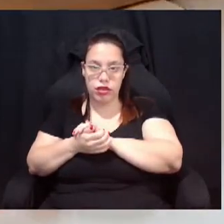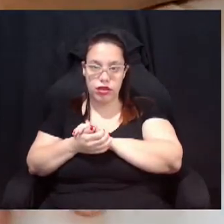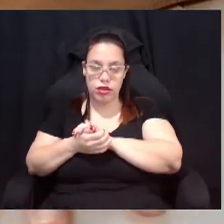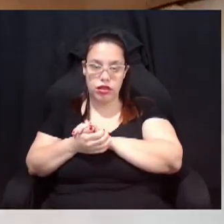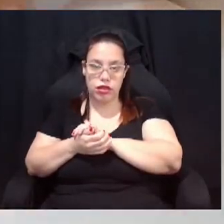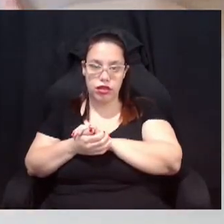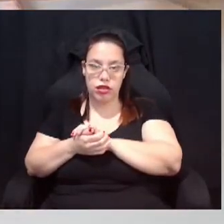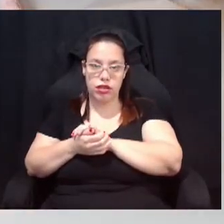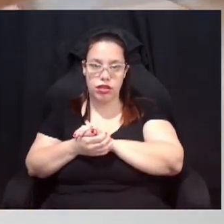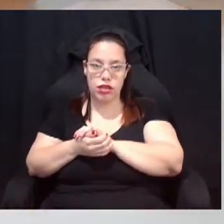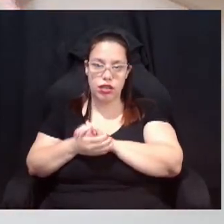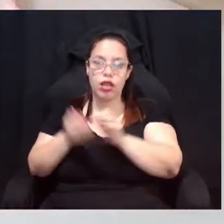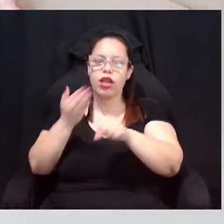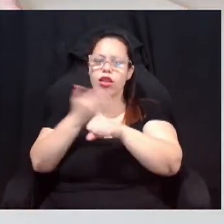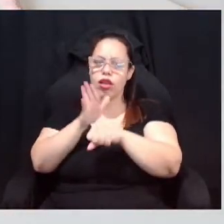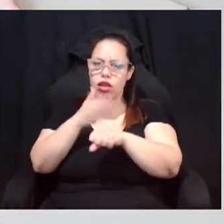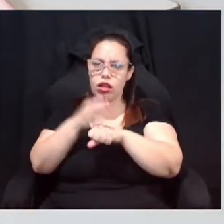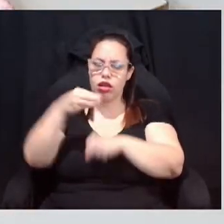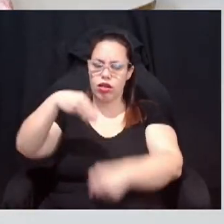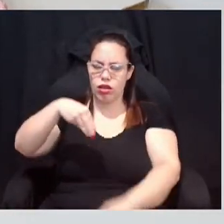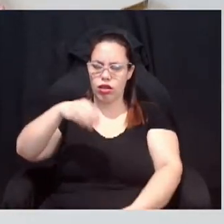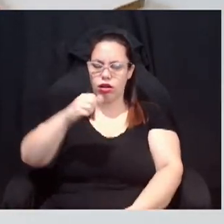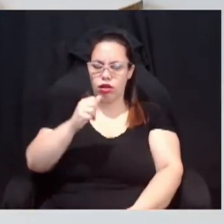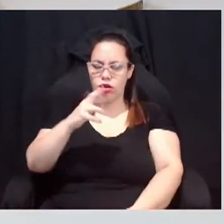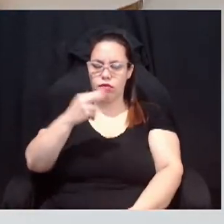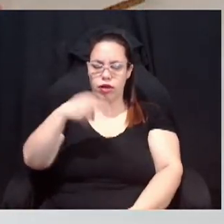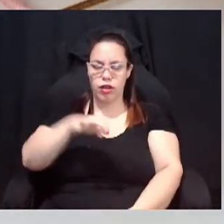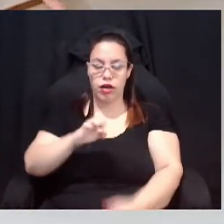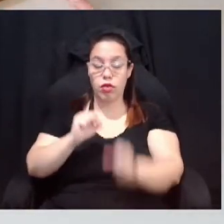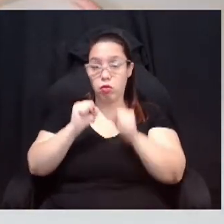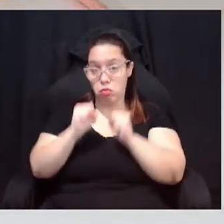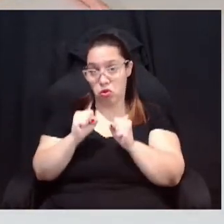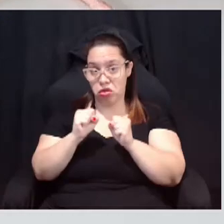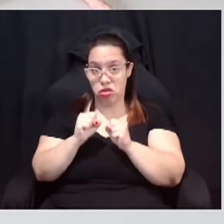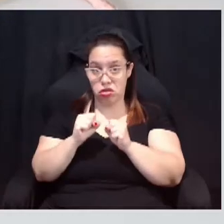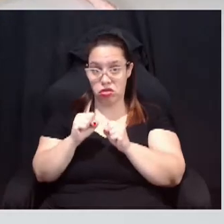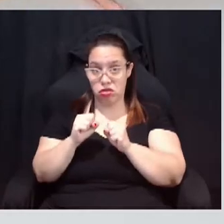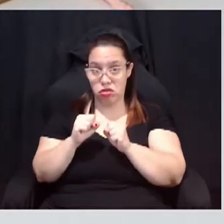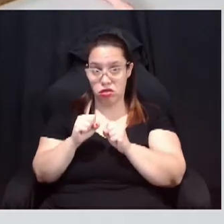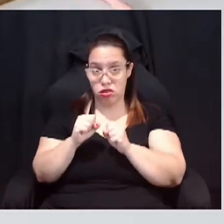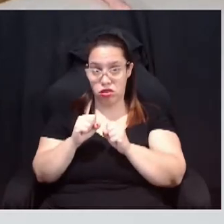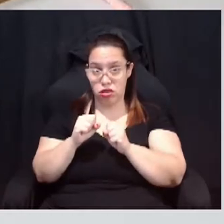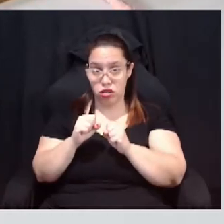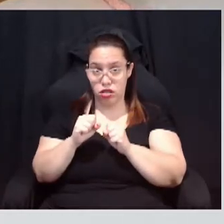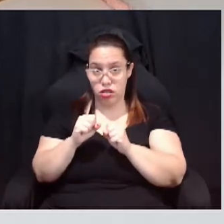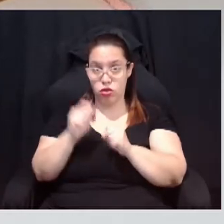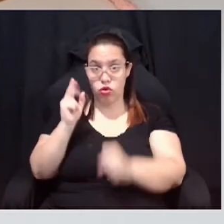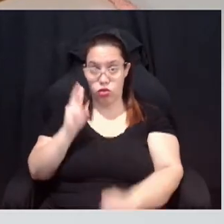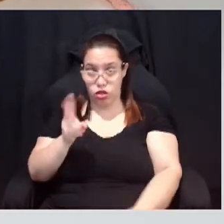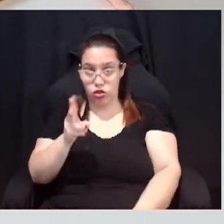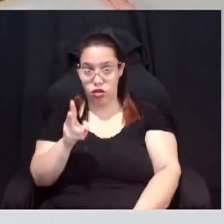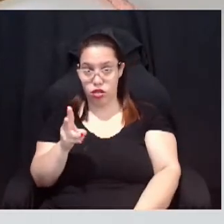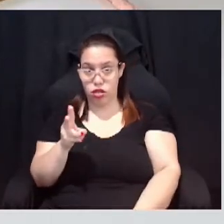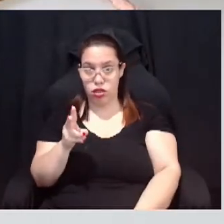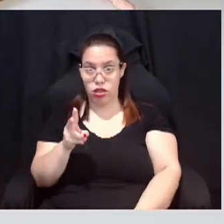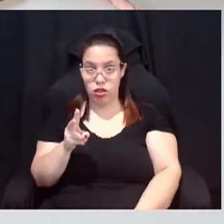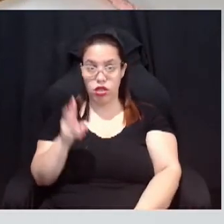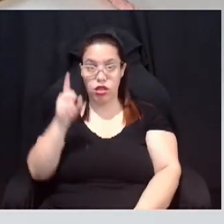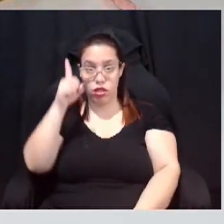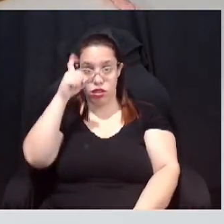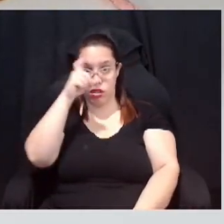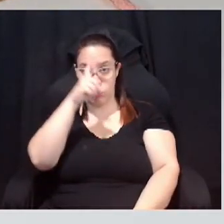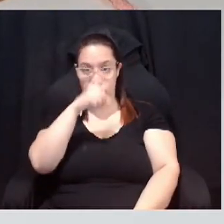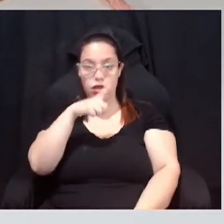mais prática no macramê pode continuar. Quem tem uma certa dificuldade, e eu